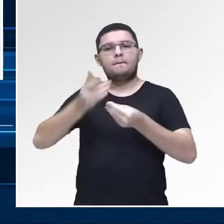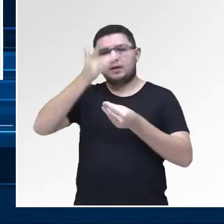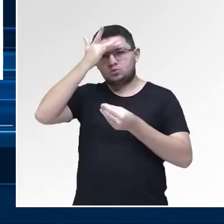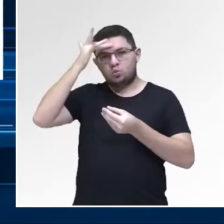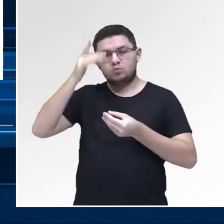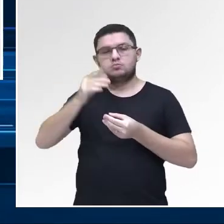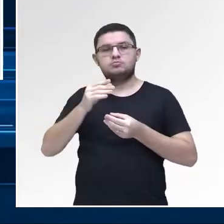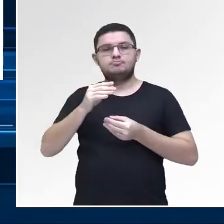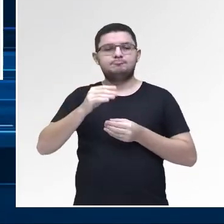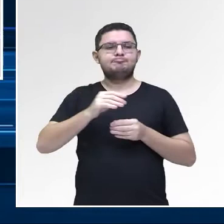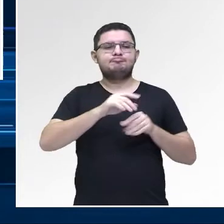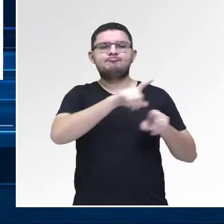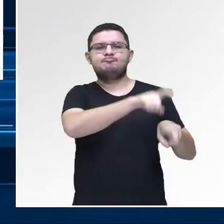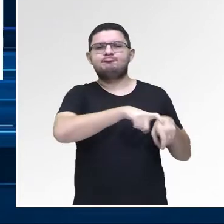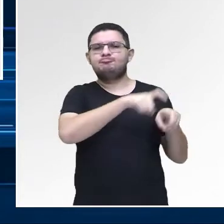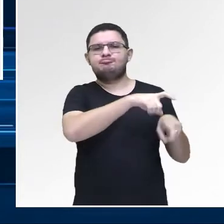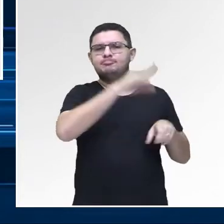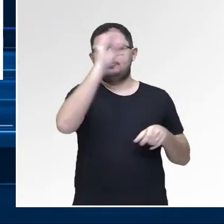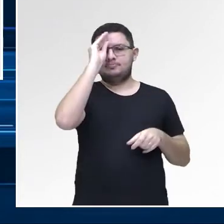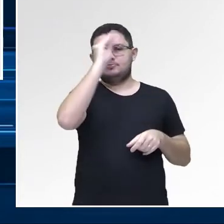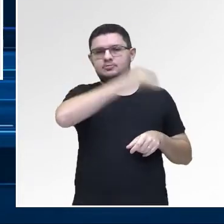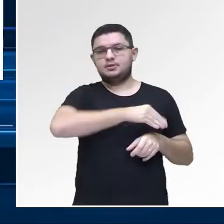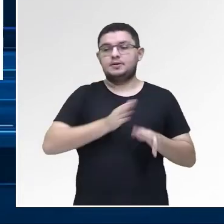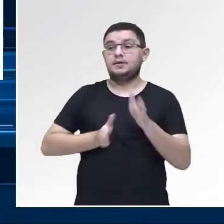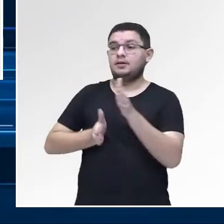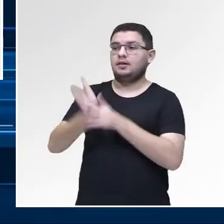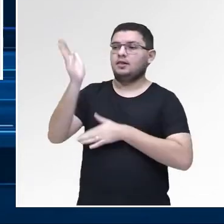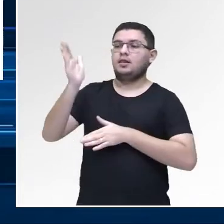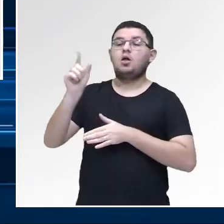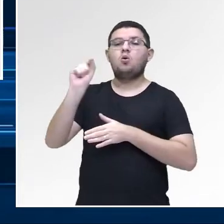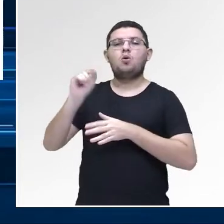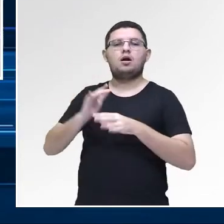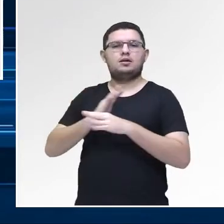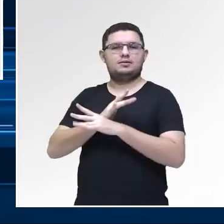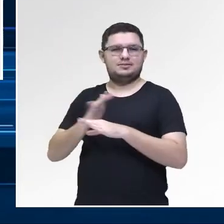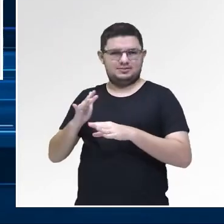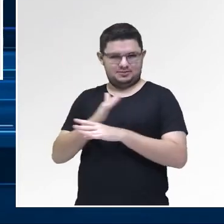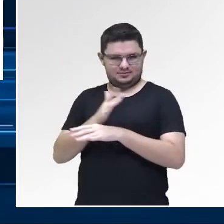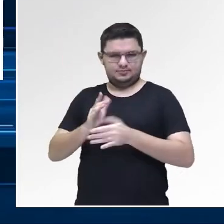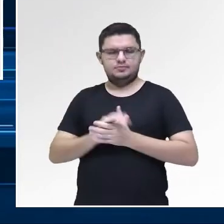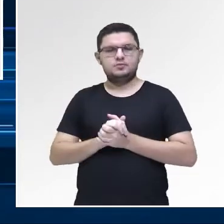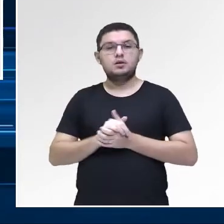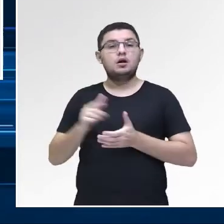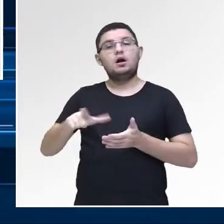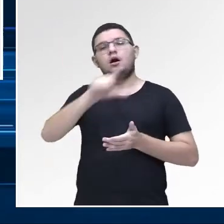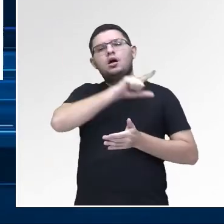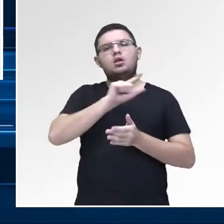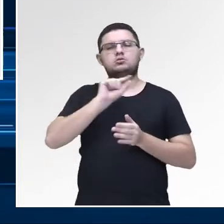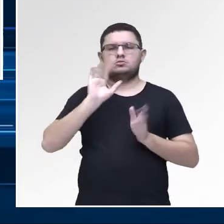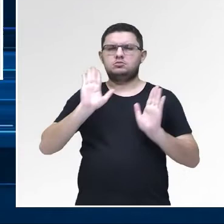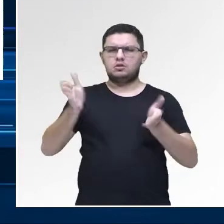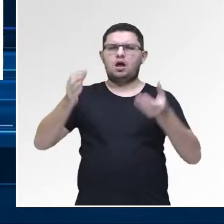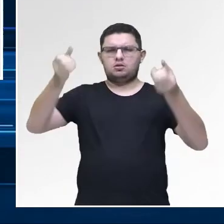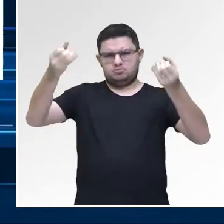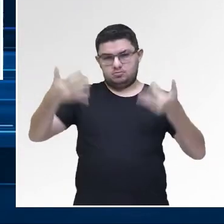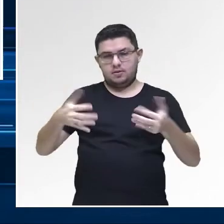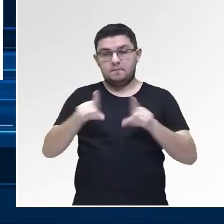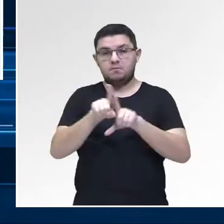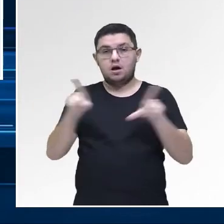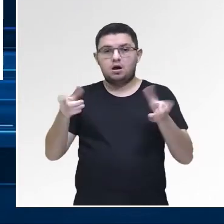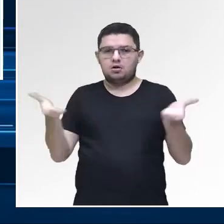já verificamos na aula passada o conceito de êxodo rural, mas a gente tem que relembrar,